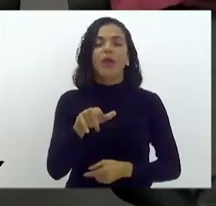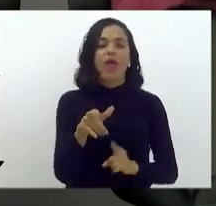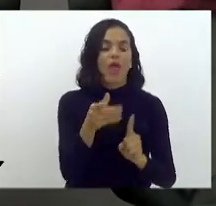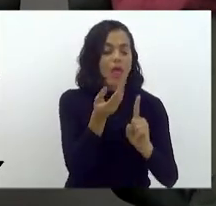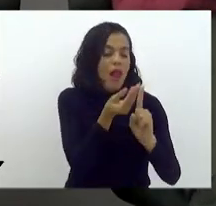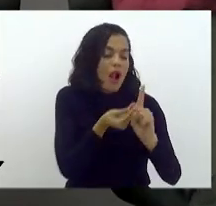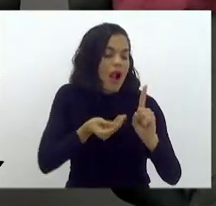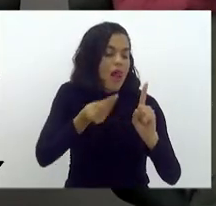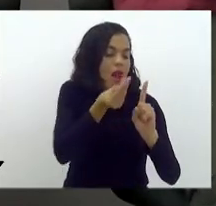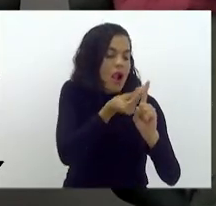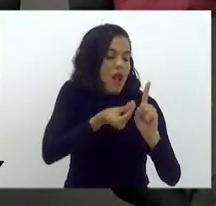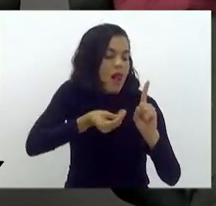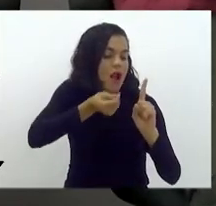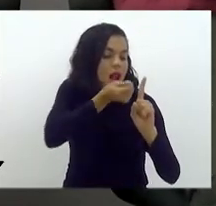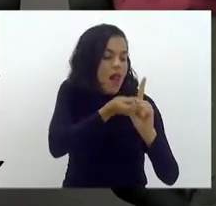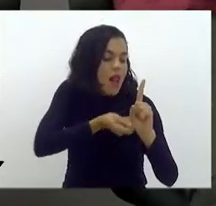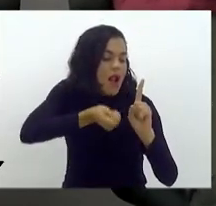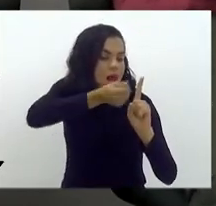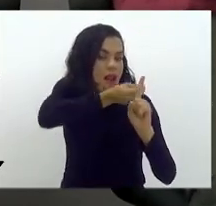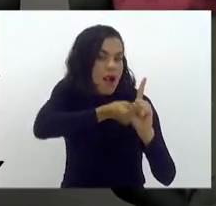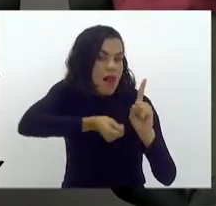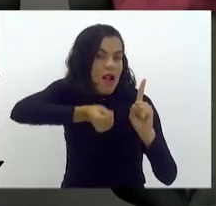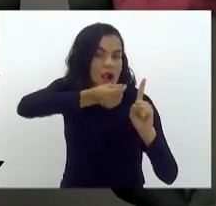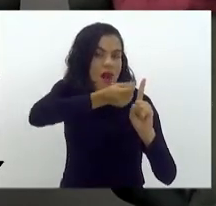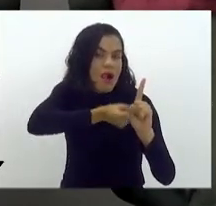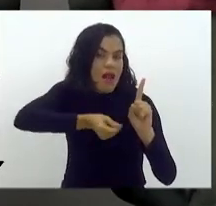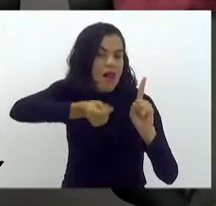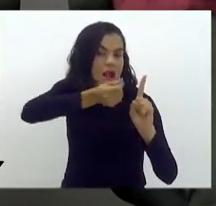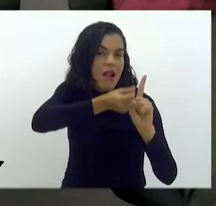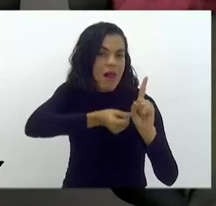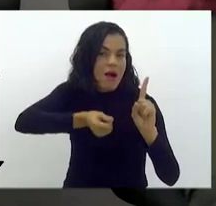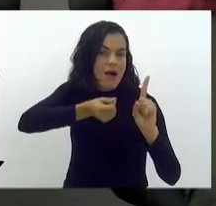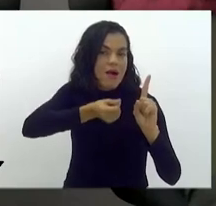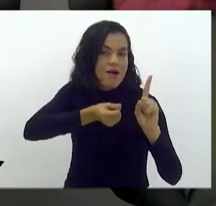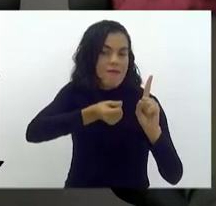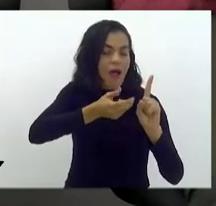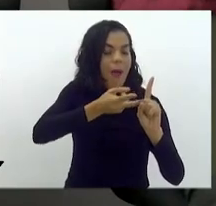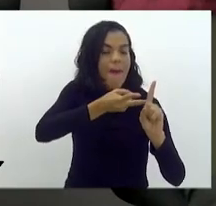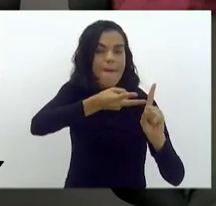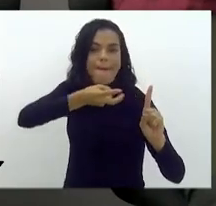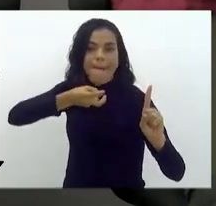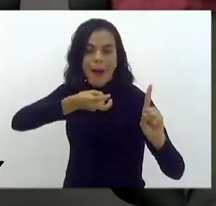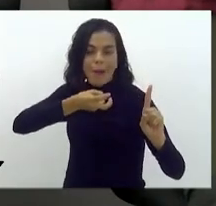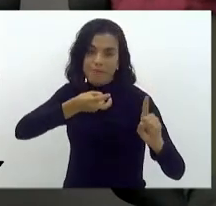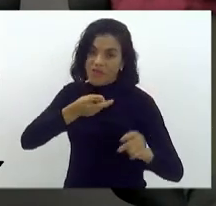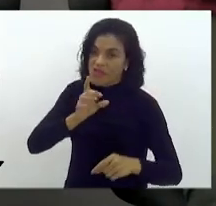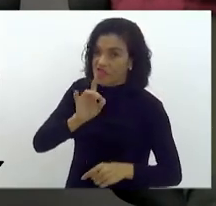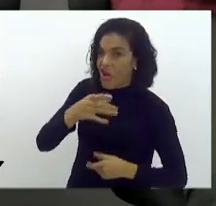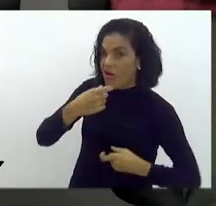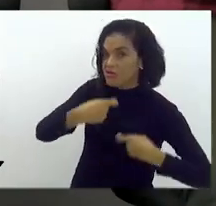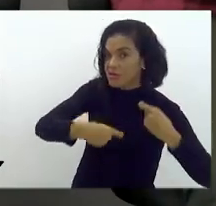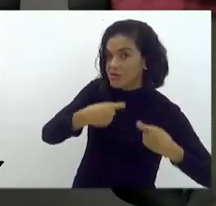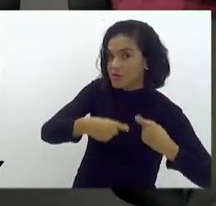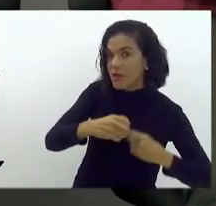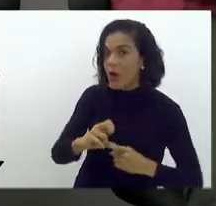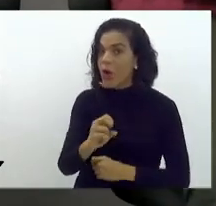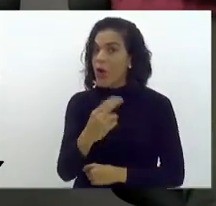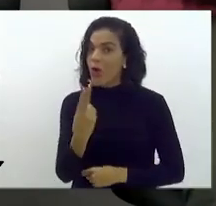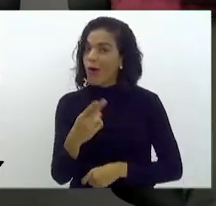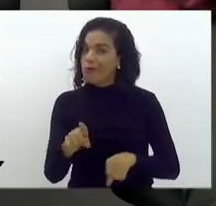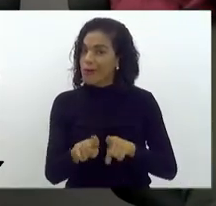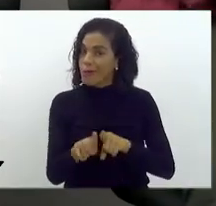né de jovens para benefícios podemos ser apenas sexuais ou